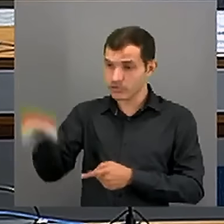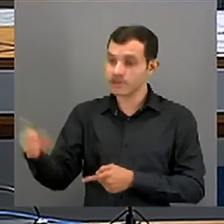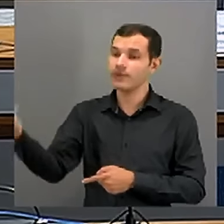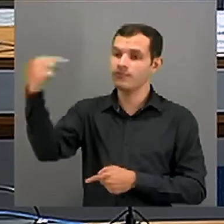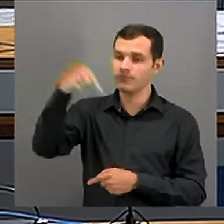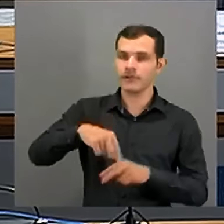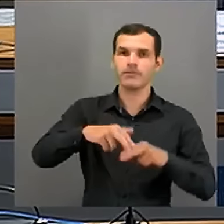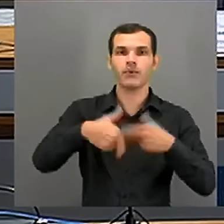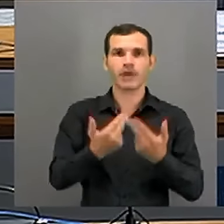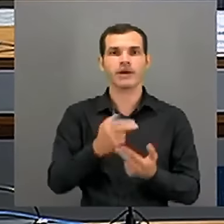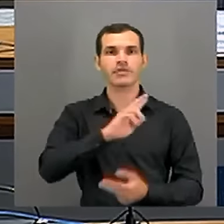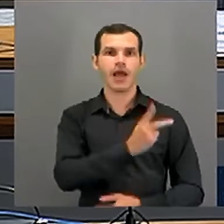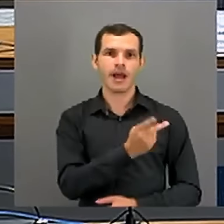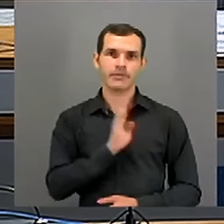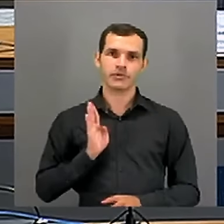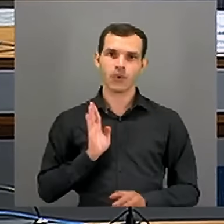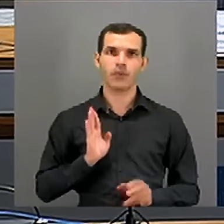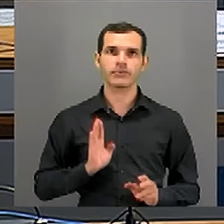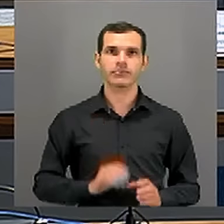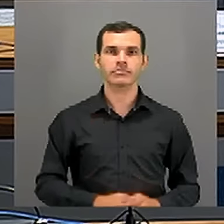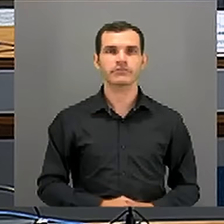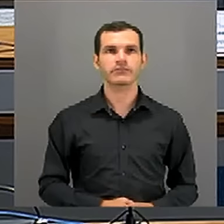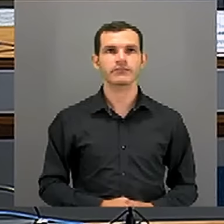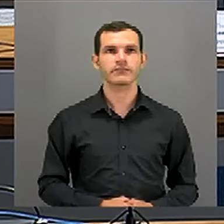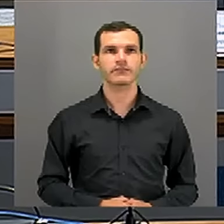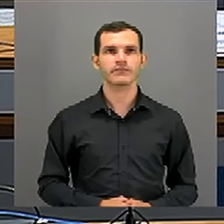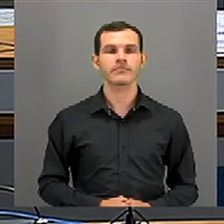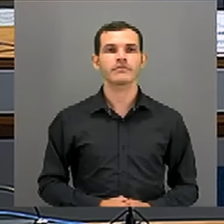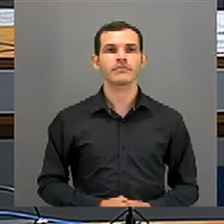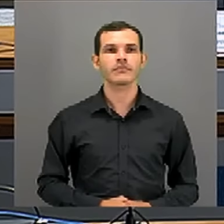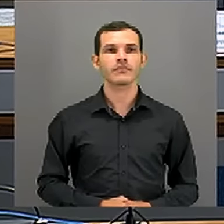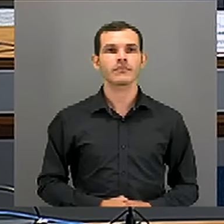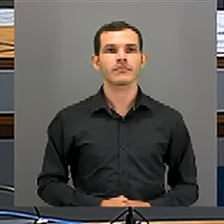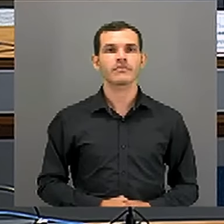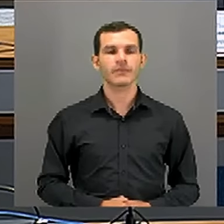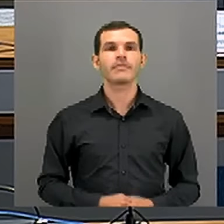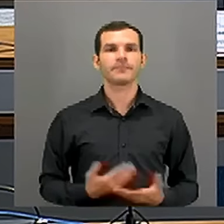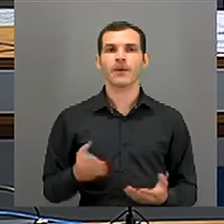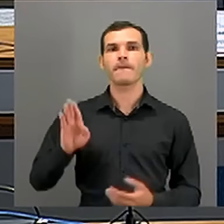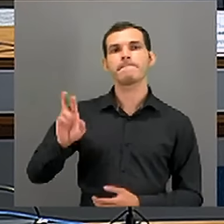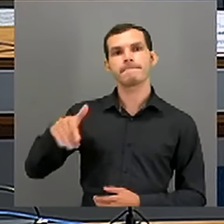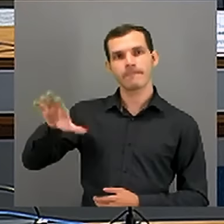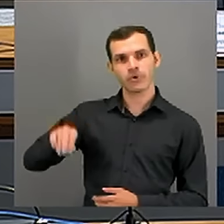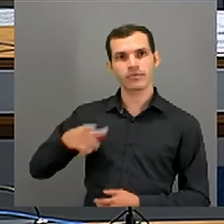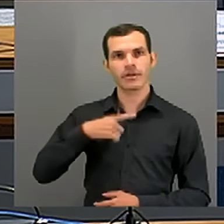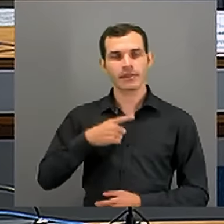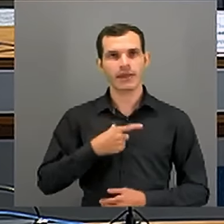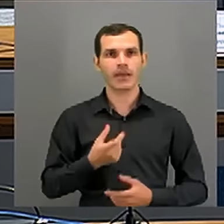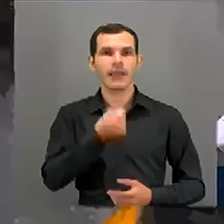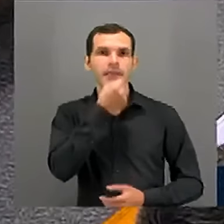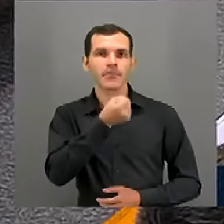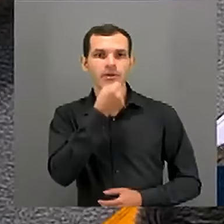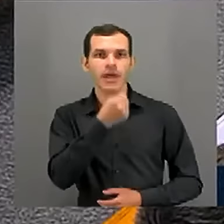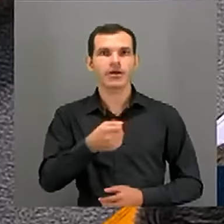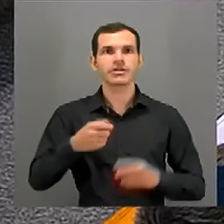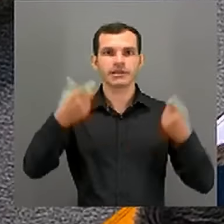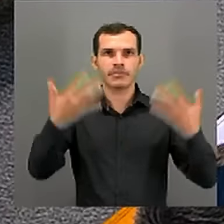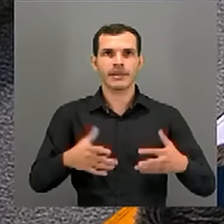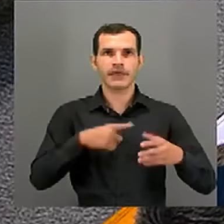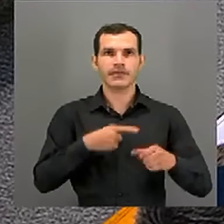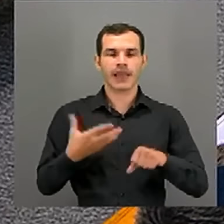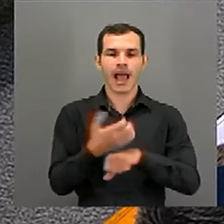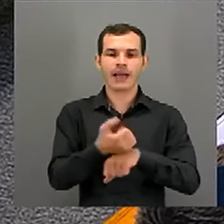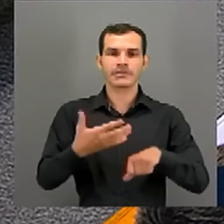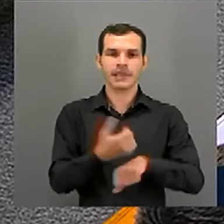Bem, senhor Bruno, o UOL publicou uma reportagem em que afirma que teve acesso a 2 comprovantes de transferência